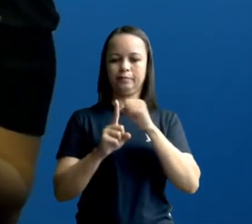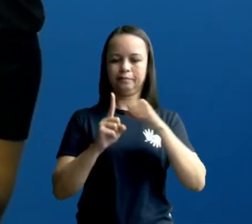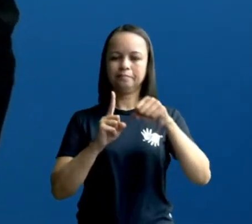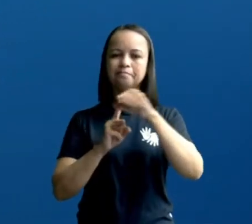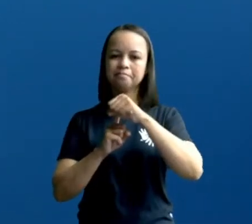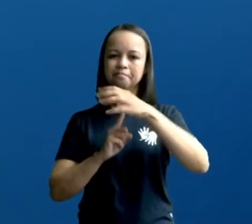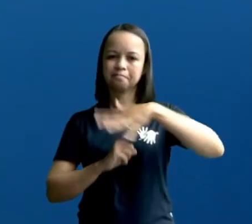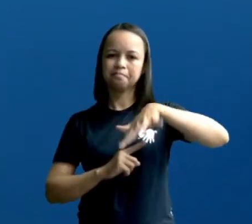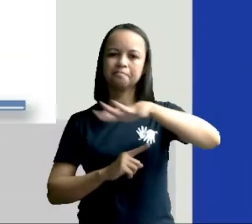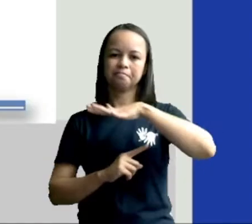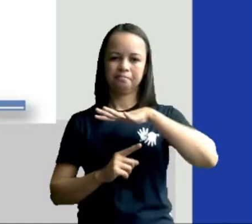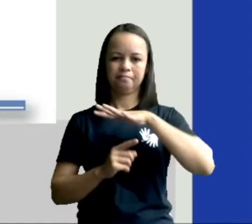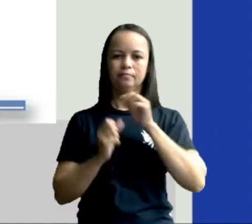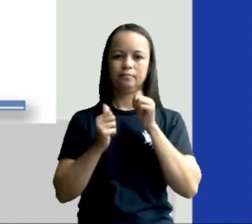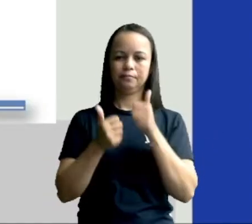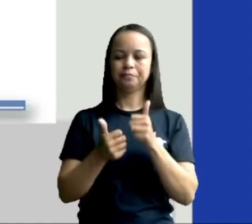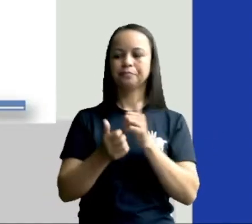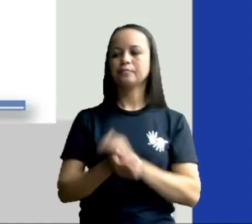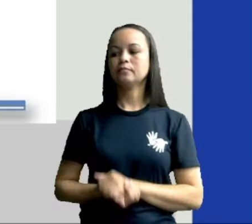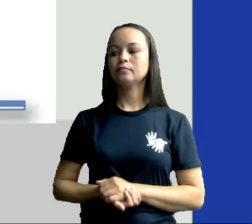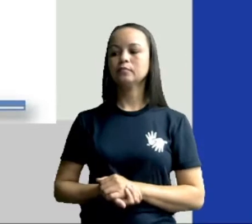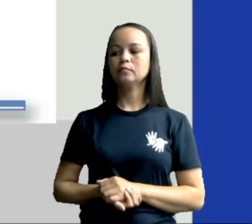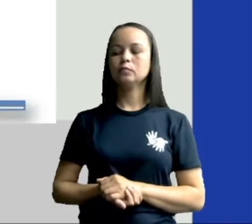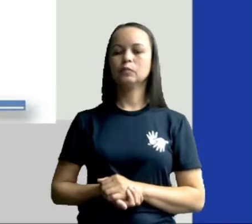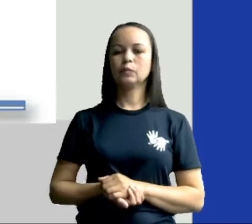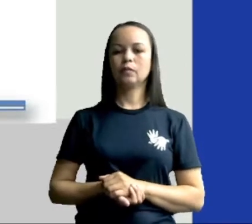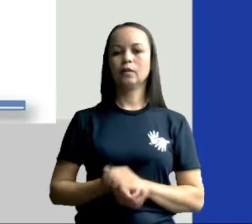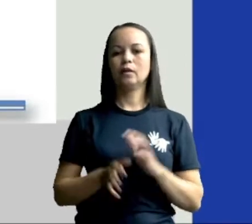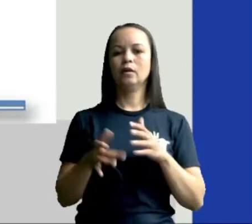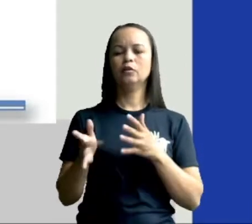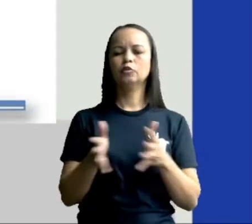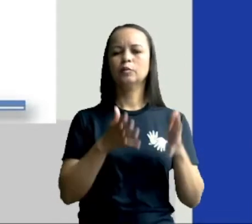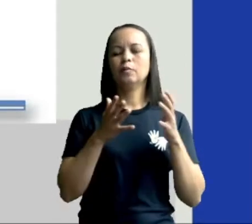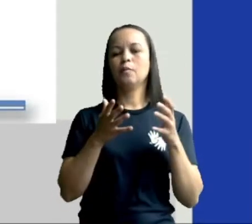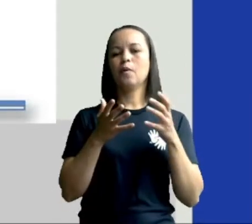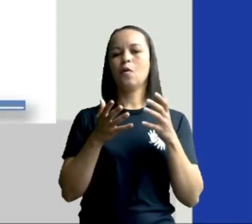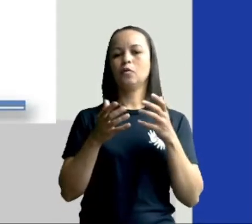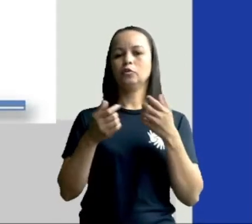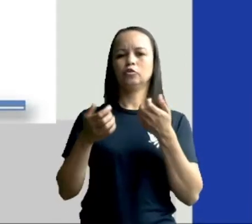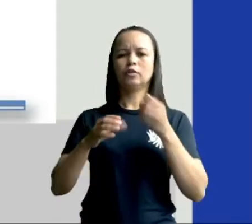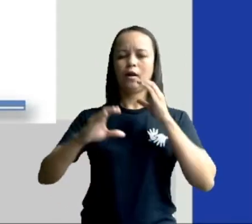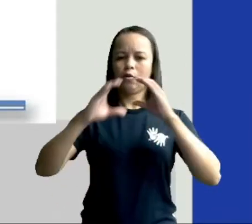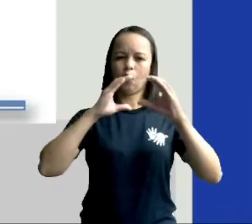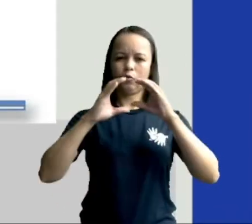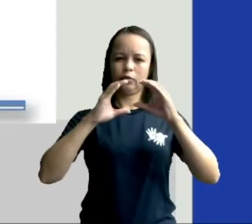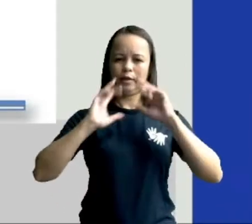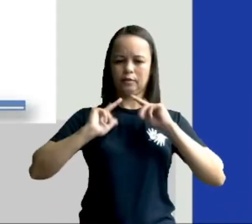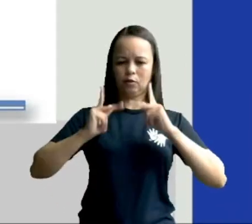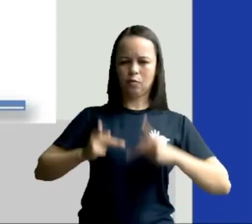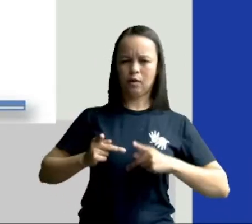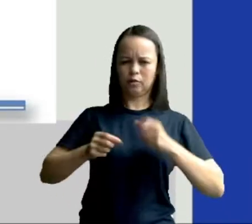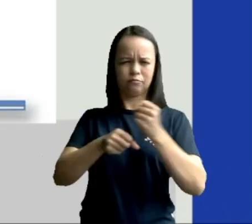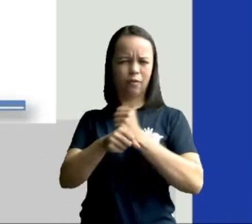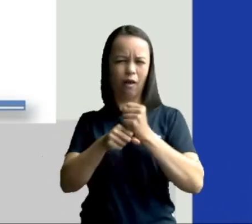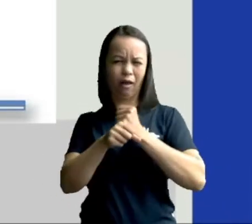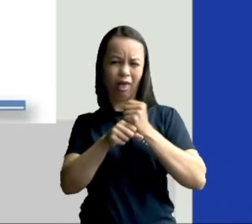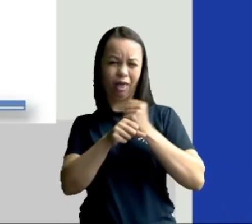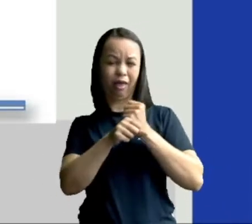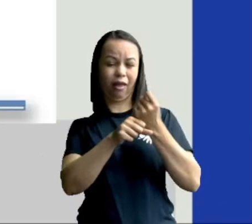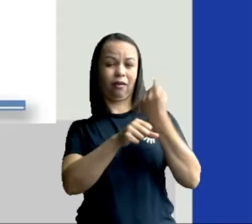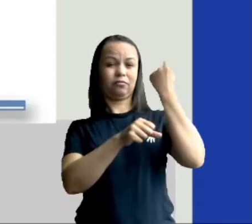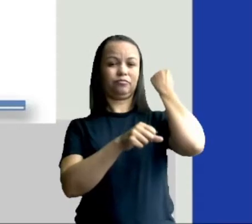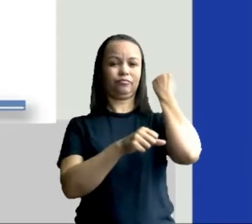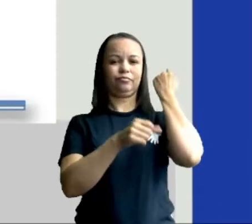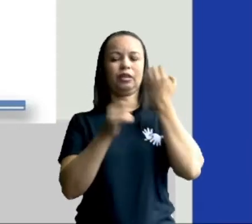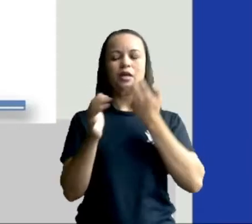sociedade, bom? Nos primórdios da comunicação humana, há muitos e muitos anos, desde o início